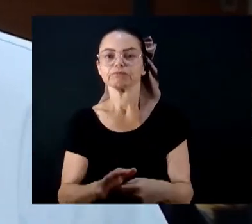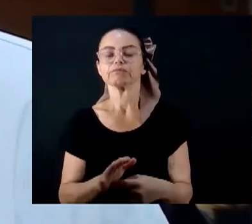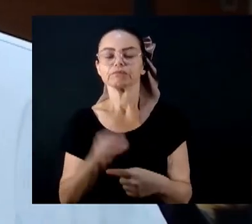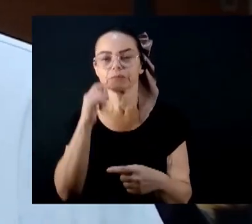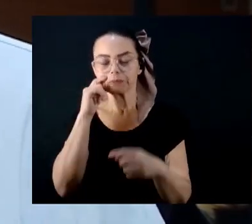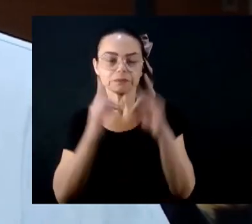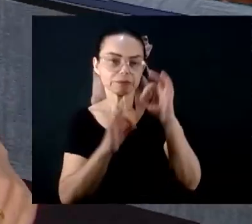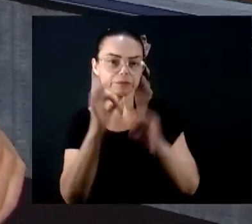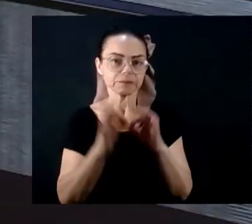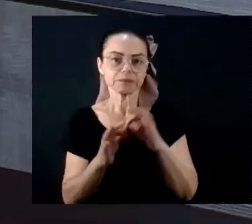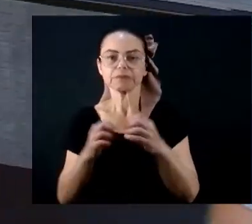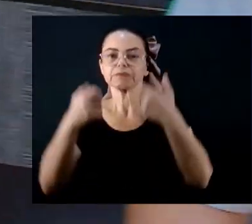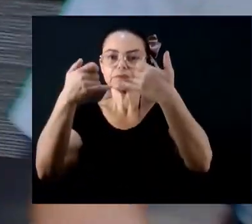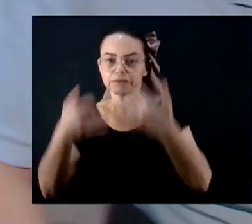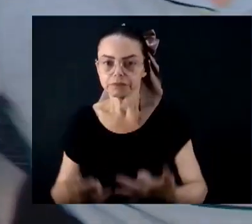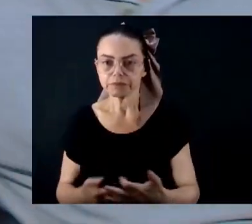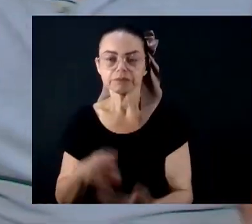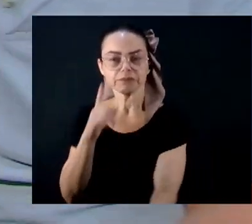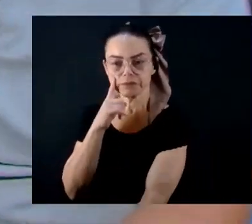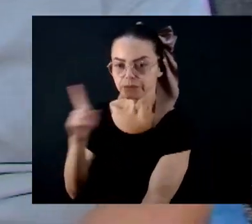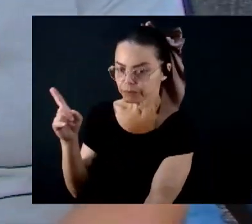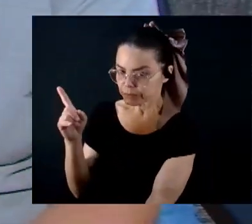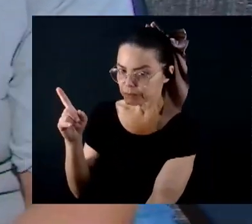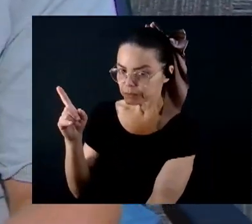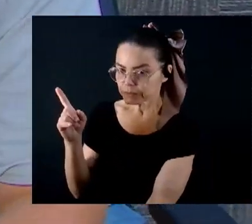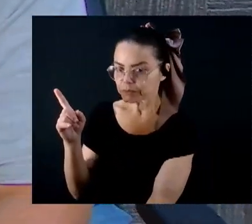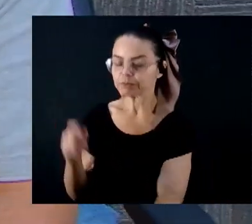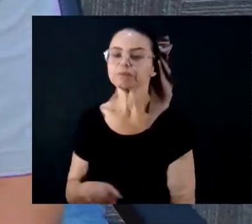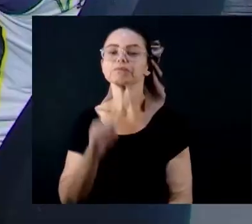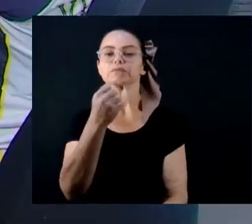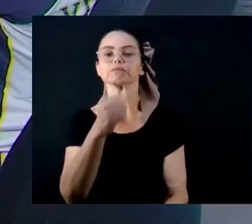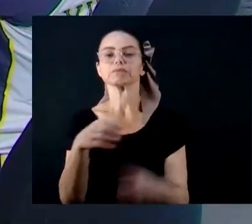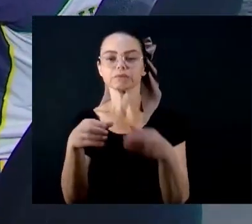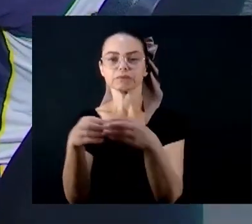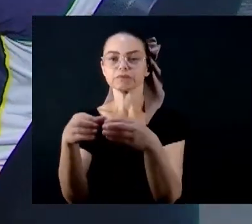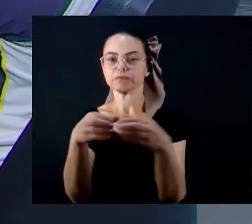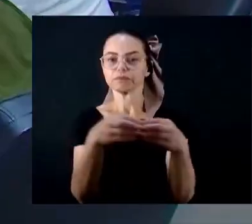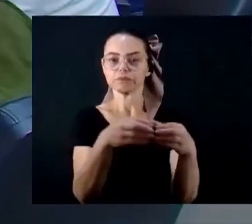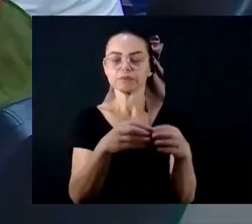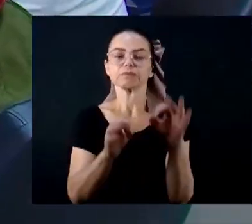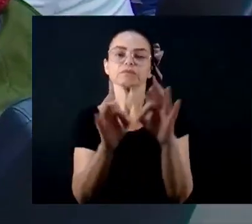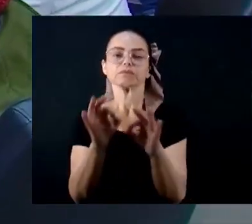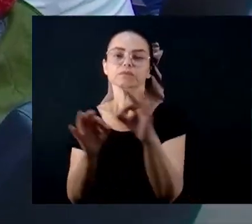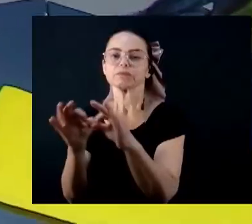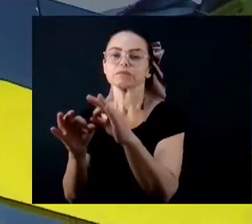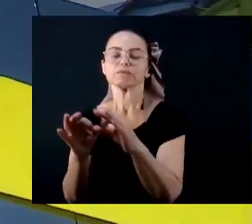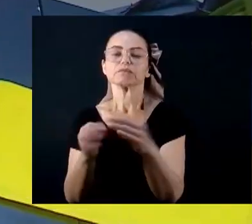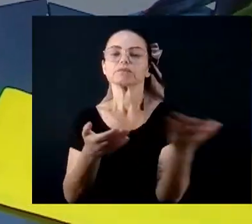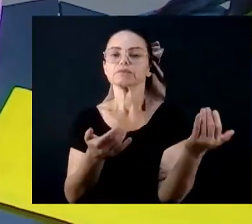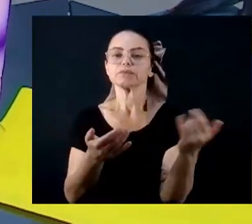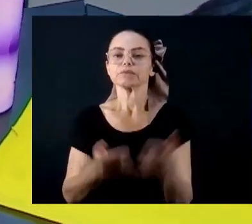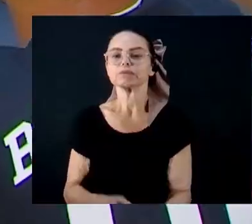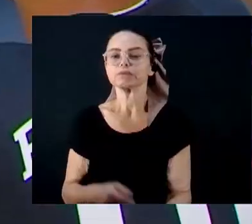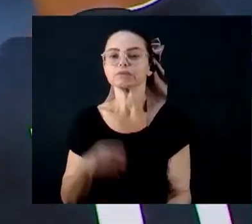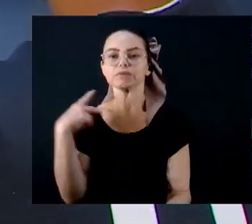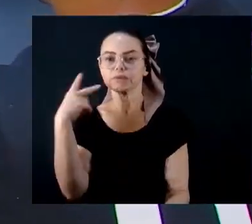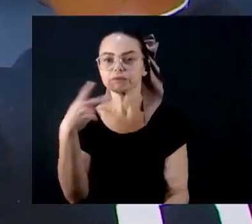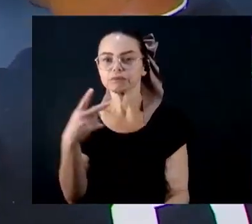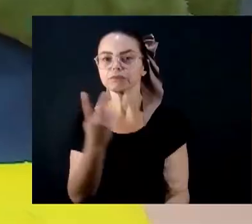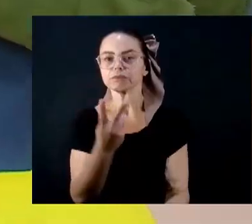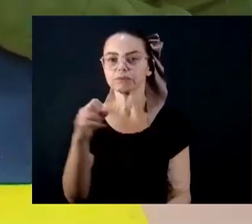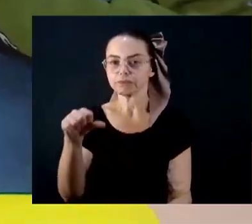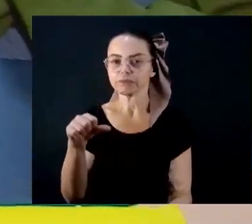da justificativa. Nesta edição, 8 grupos foram formados com jovens vereadores de 29